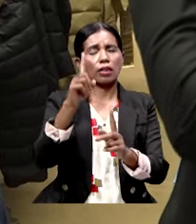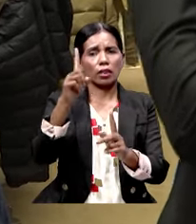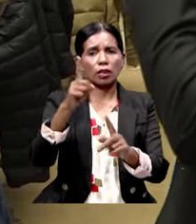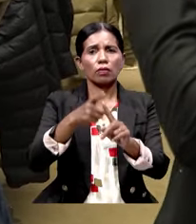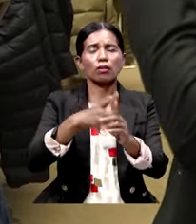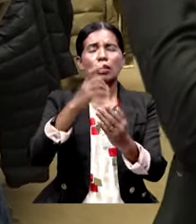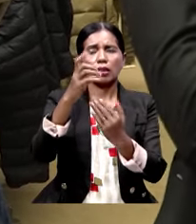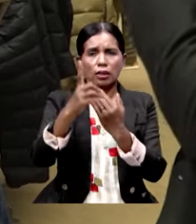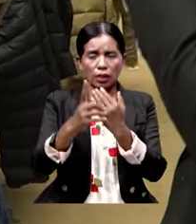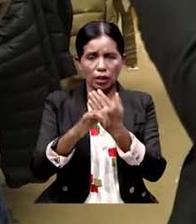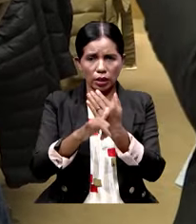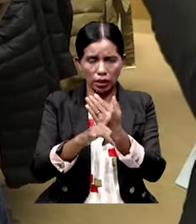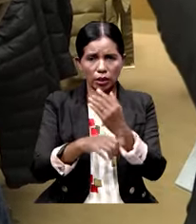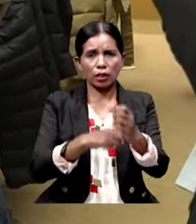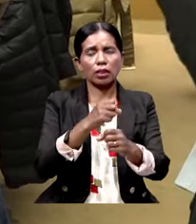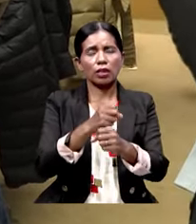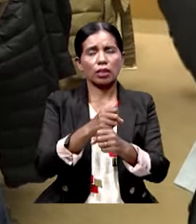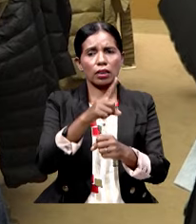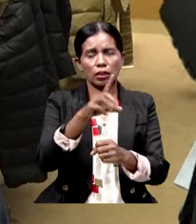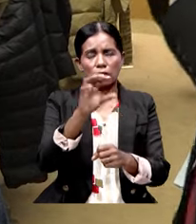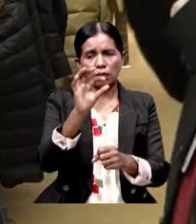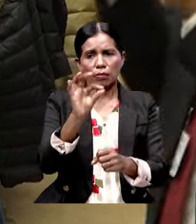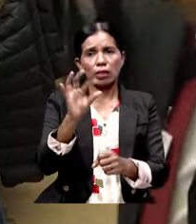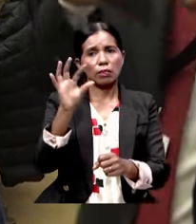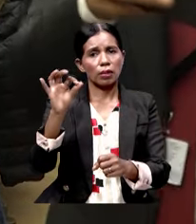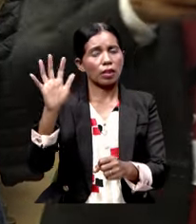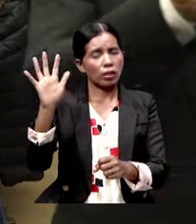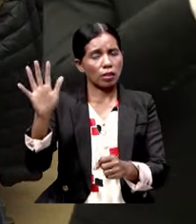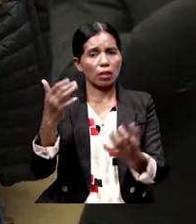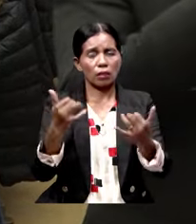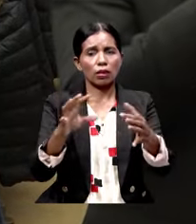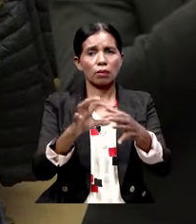janeiro tina rihun ida tusia sianulu resin lima, dadaung ne membro